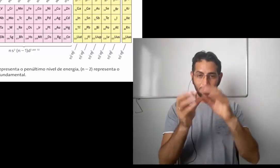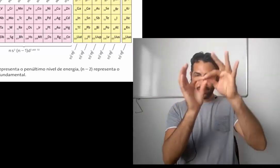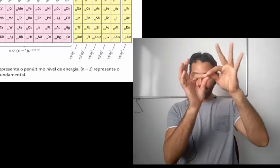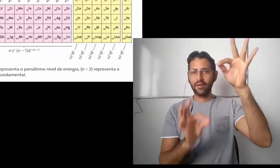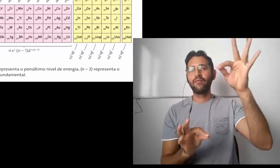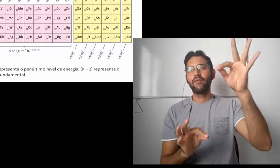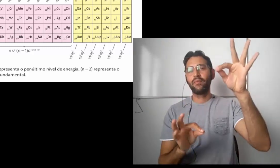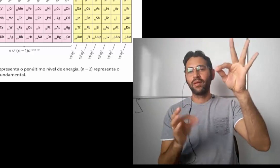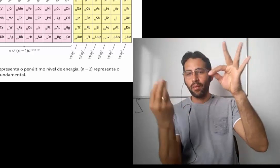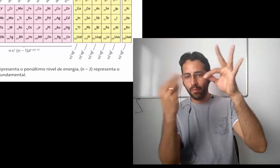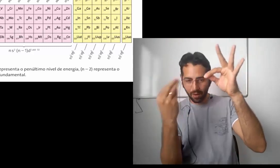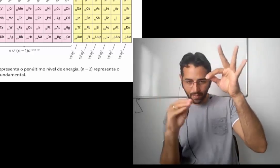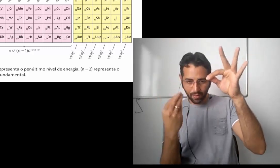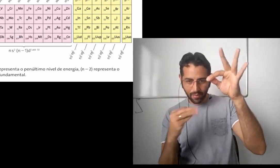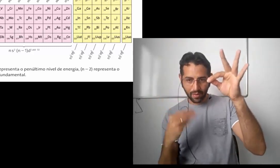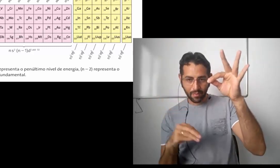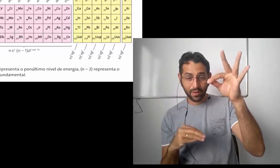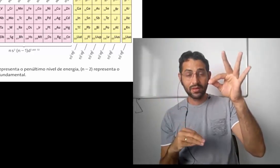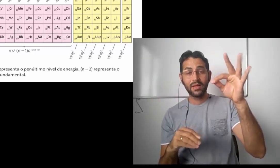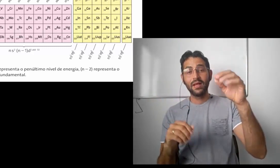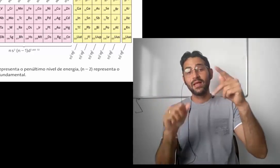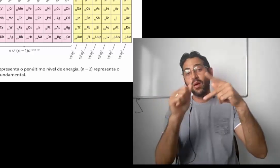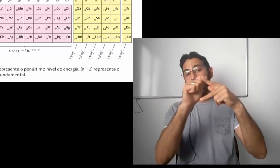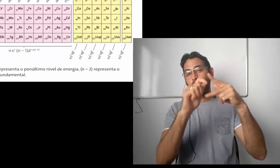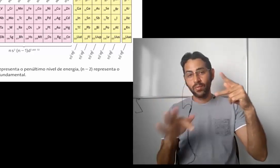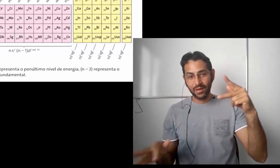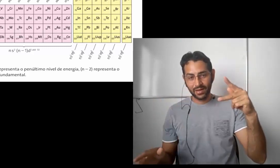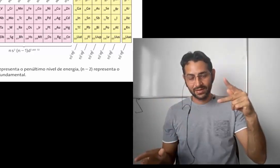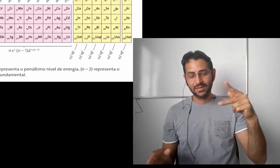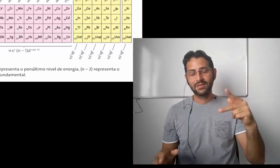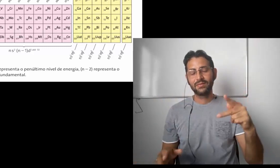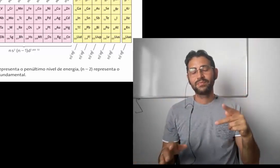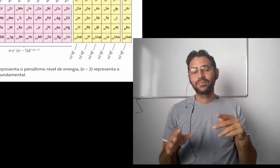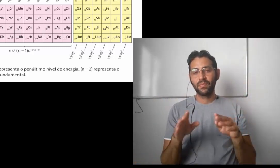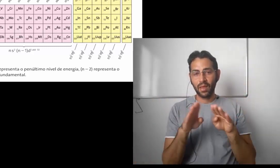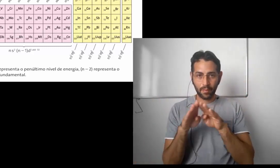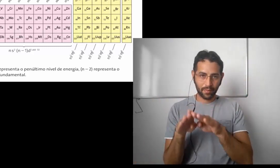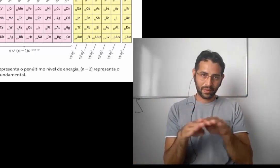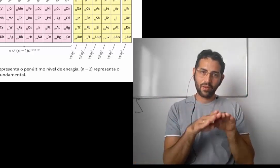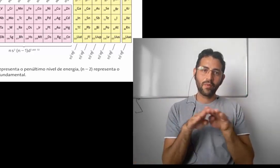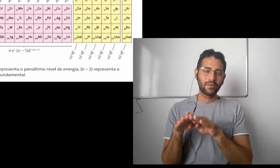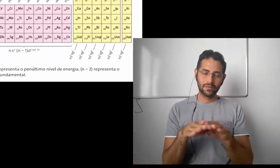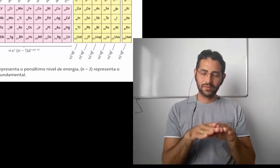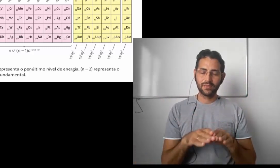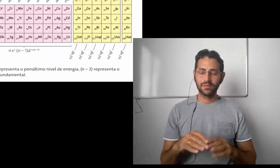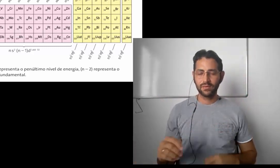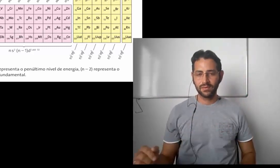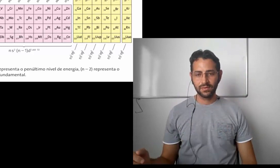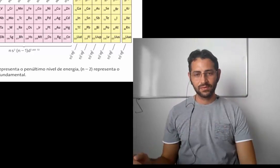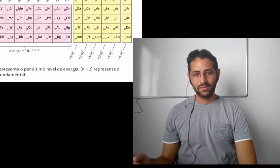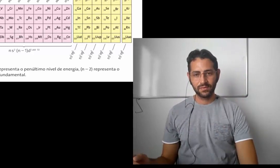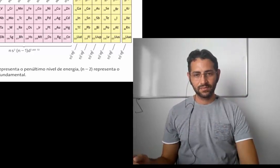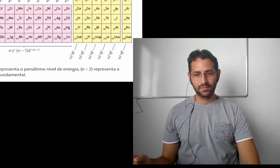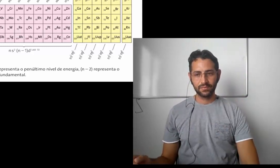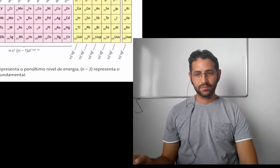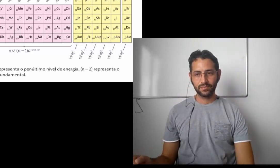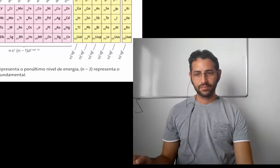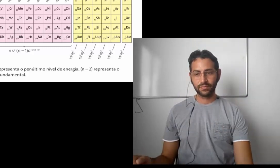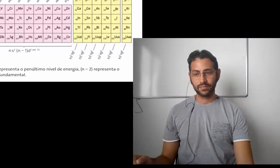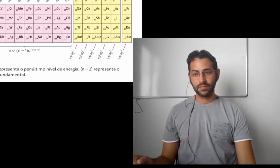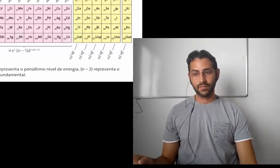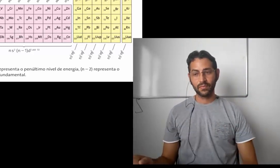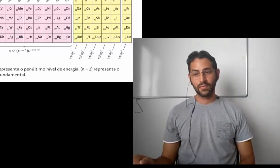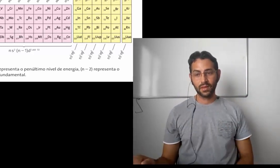está organizado nessa família. Não à toa ele está compondo essa família. Quando a gente vai para a segunda